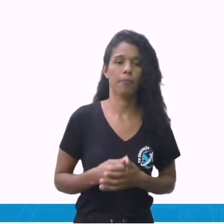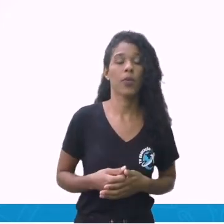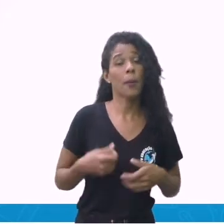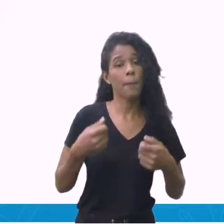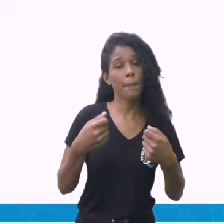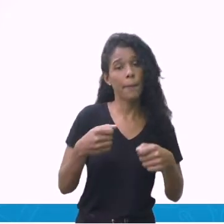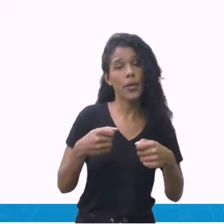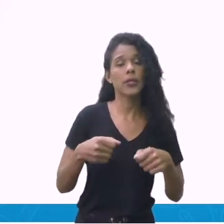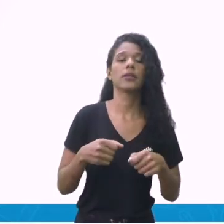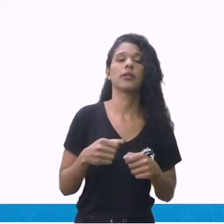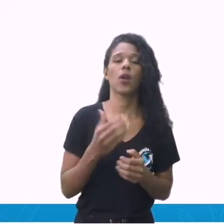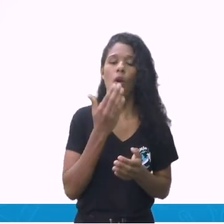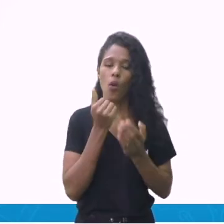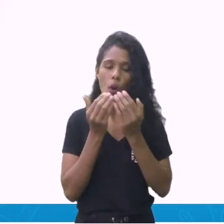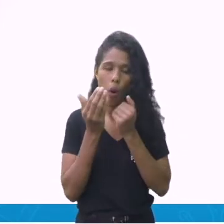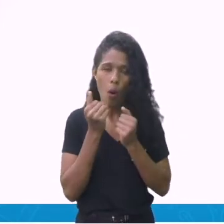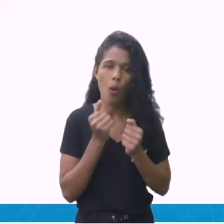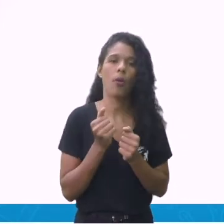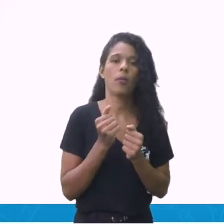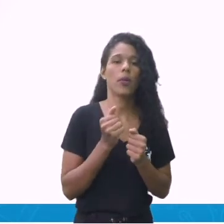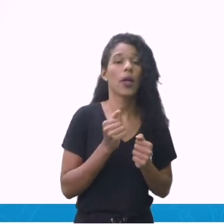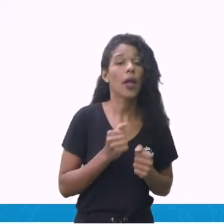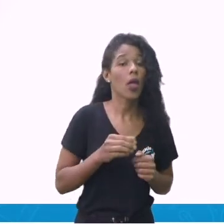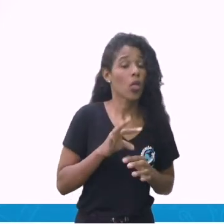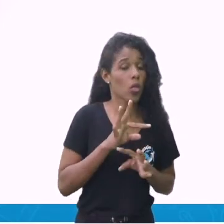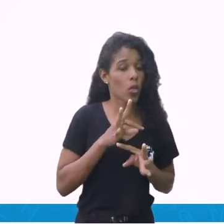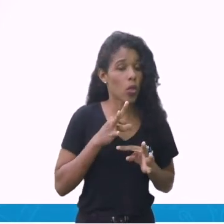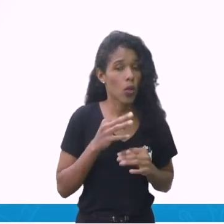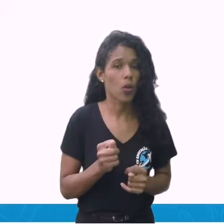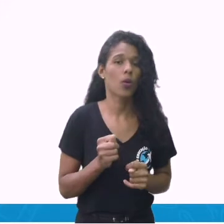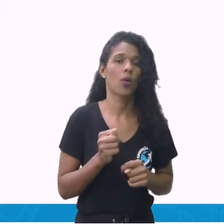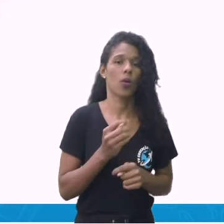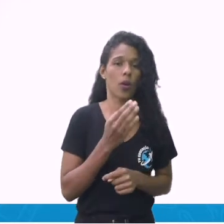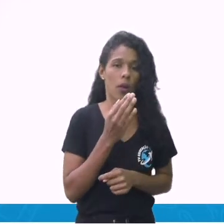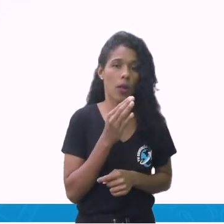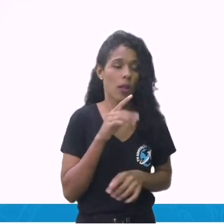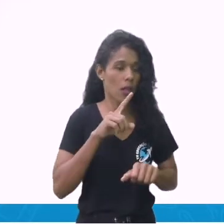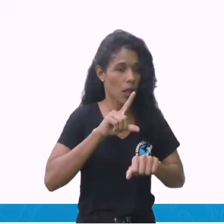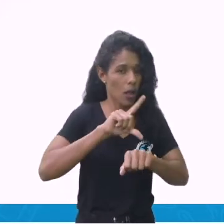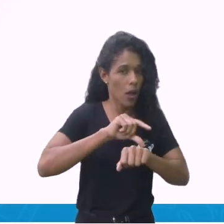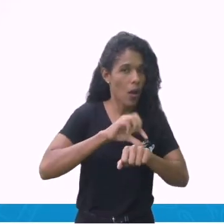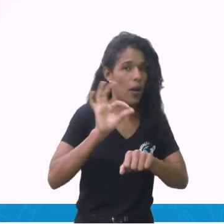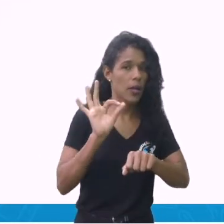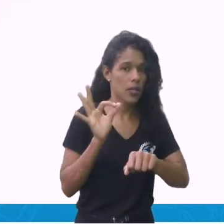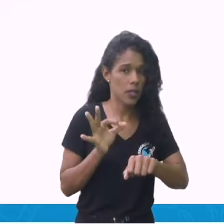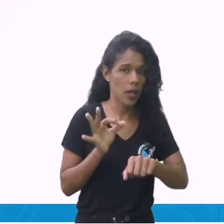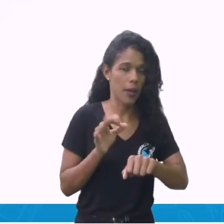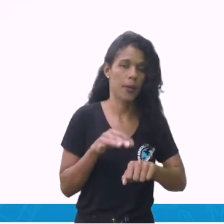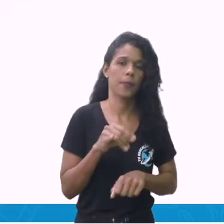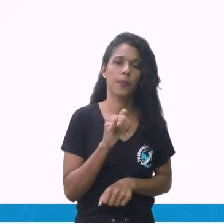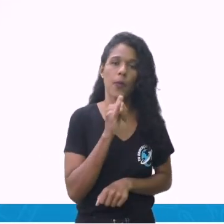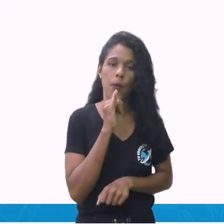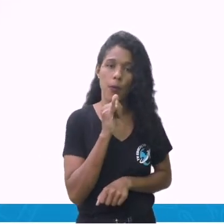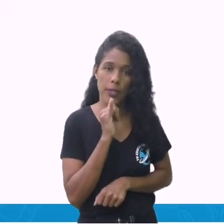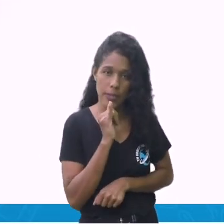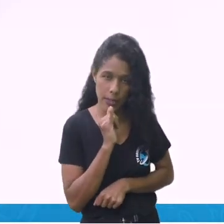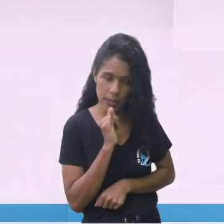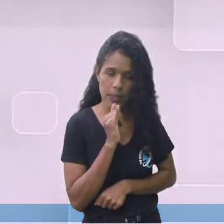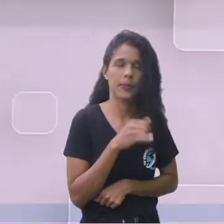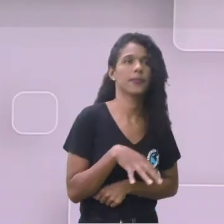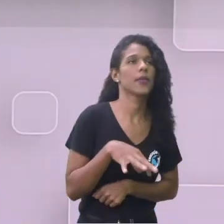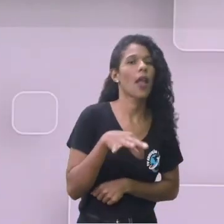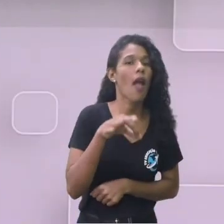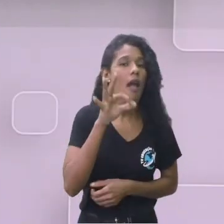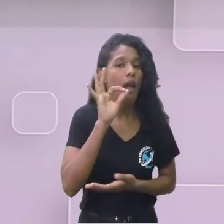tá? Como café da manhã, almoço, jantar. Ah, professora, eu não gosto de me alimentar de